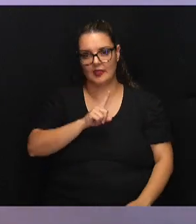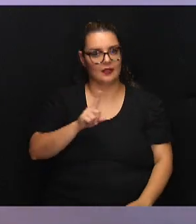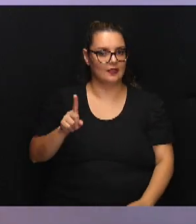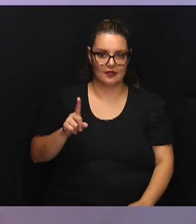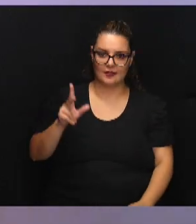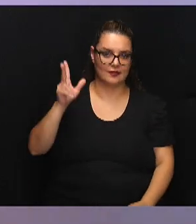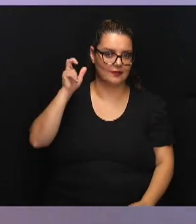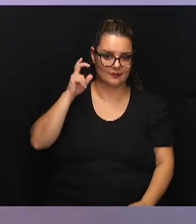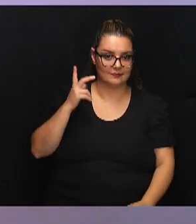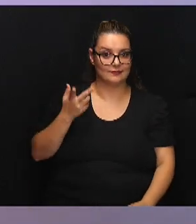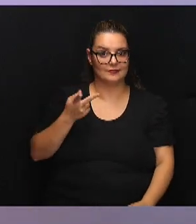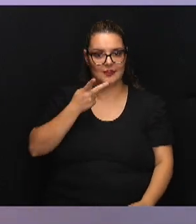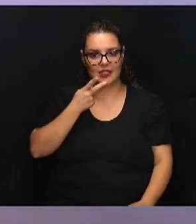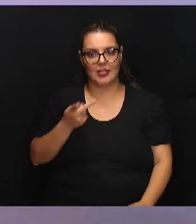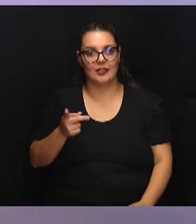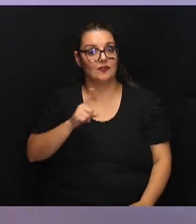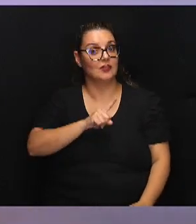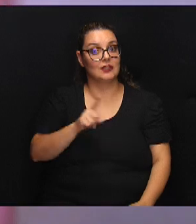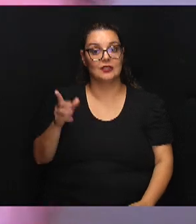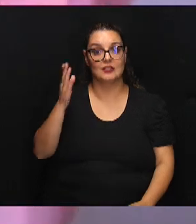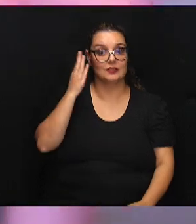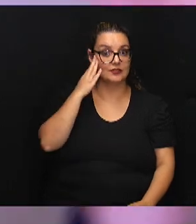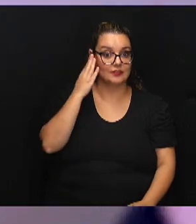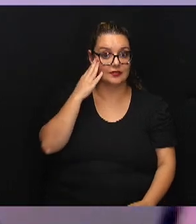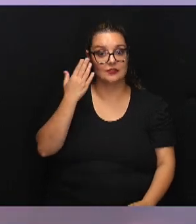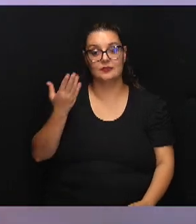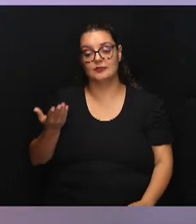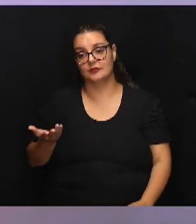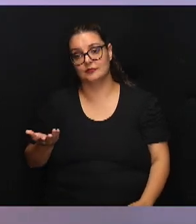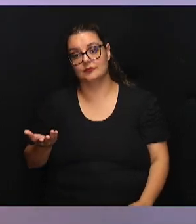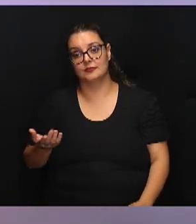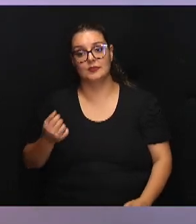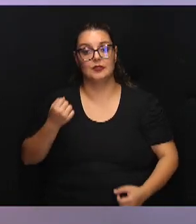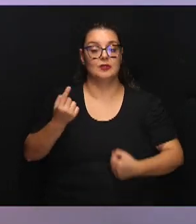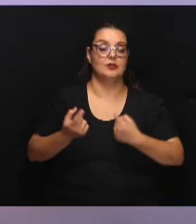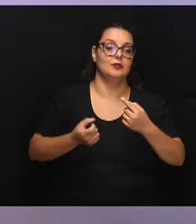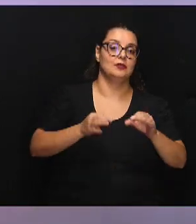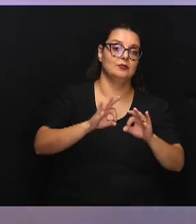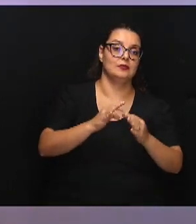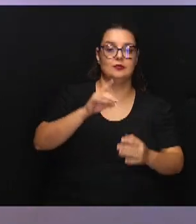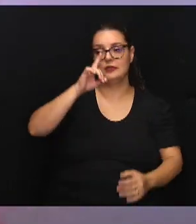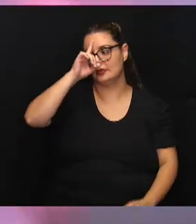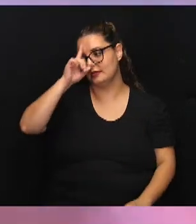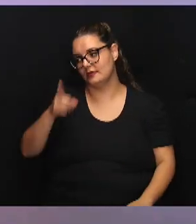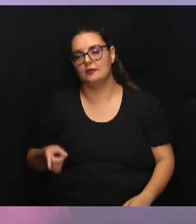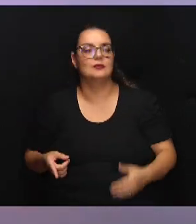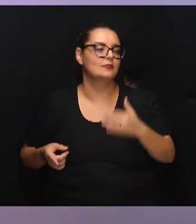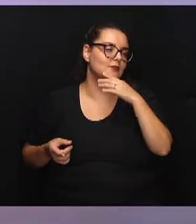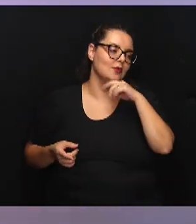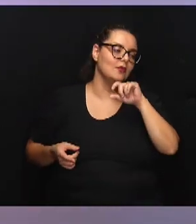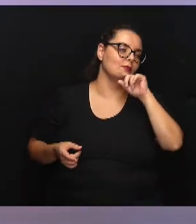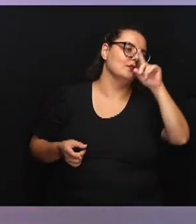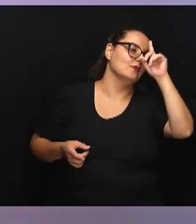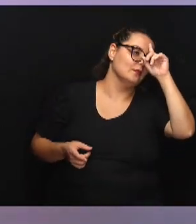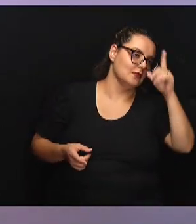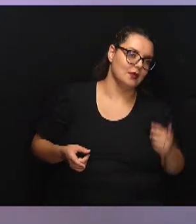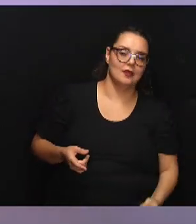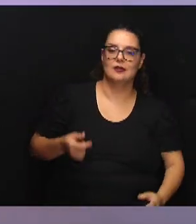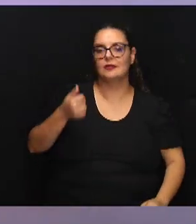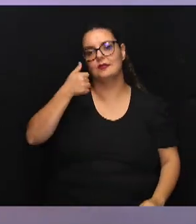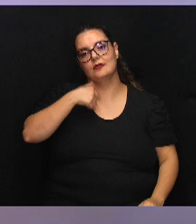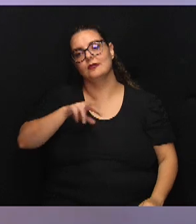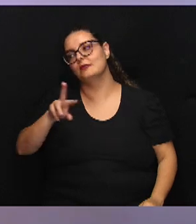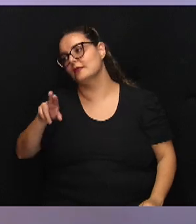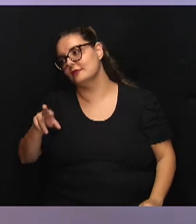Em geral, eles falam que eles não entendem, ou vão porque alguém da família mandou, porque o filho mandou, porque a esposa mandou, o